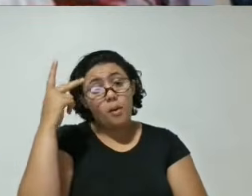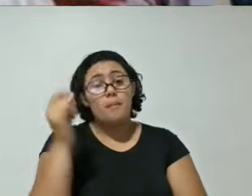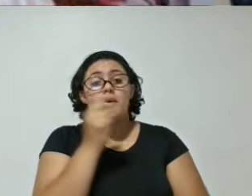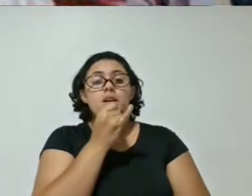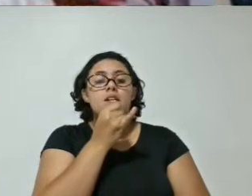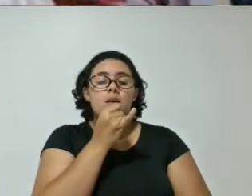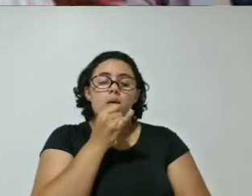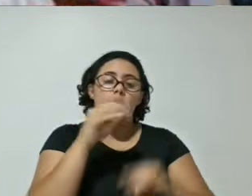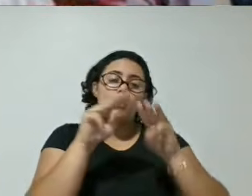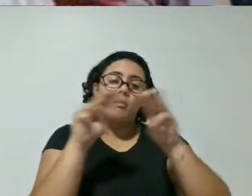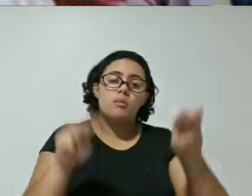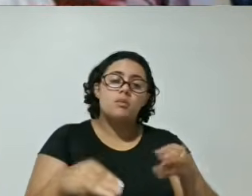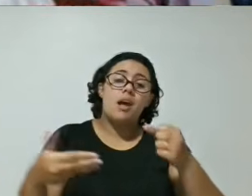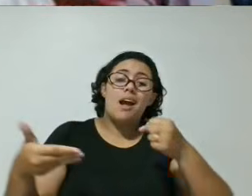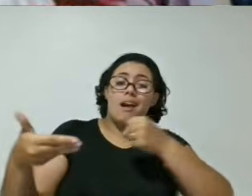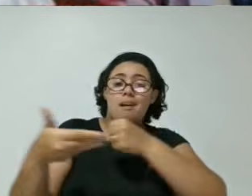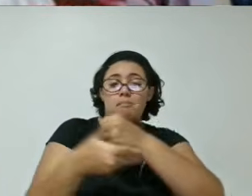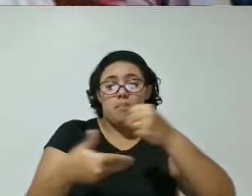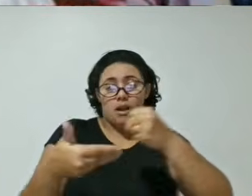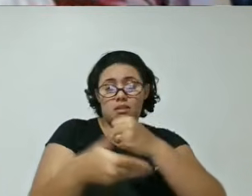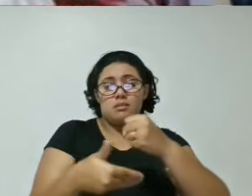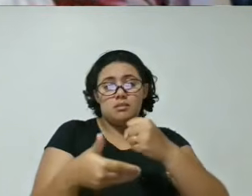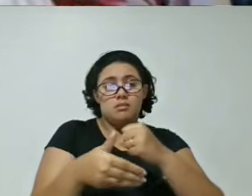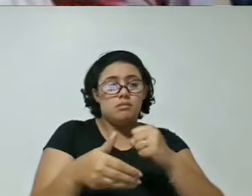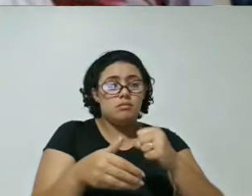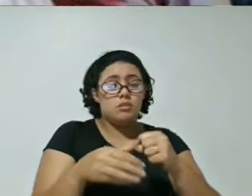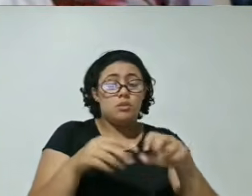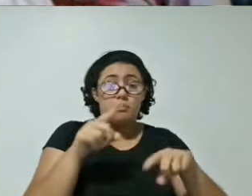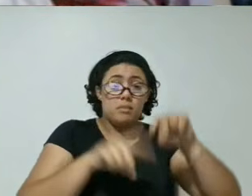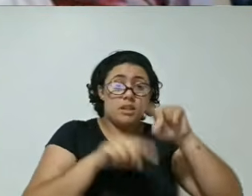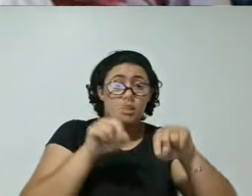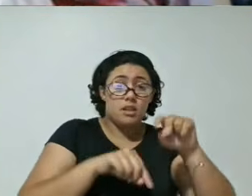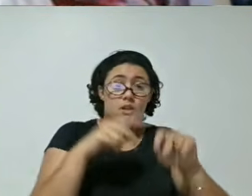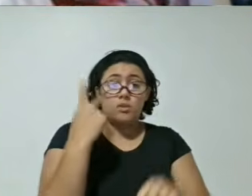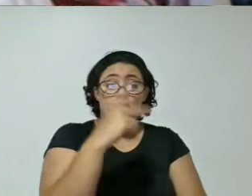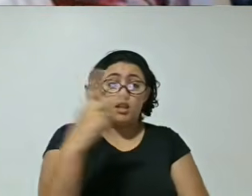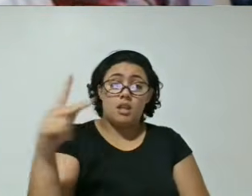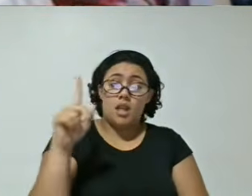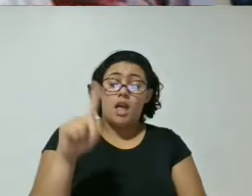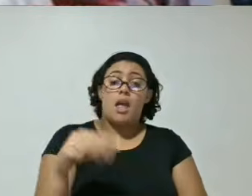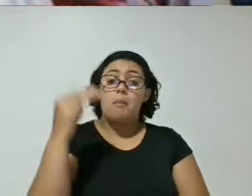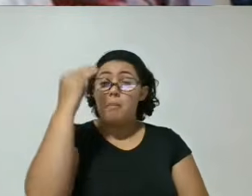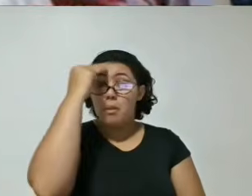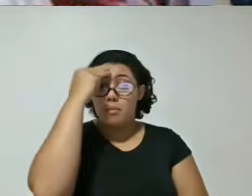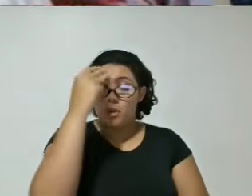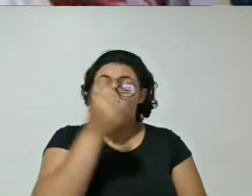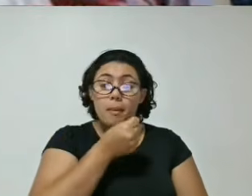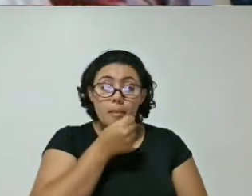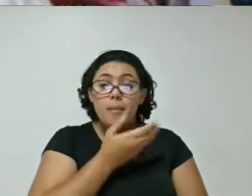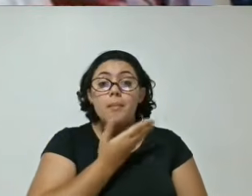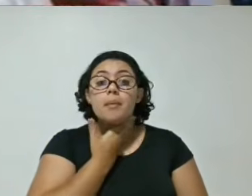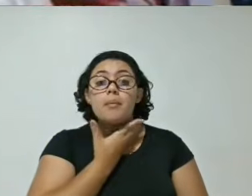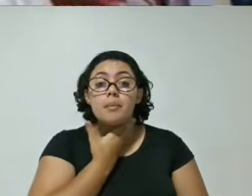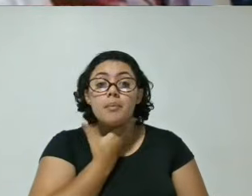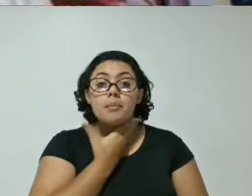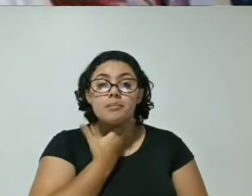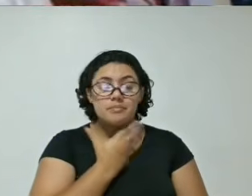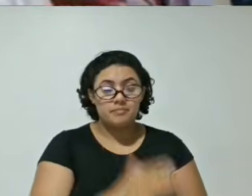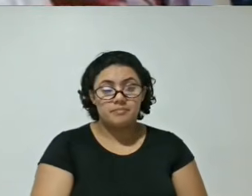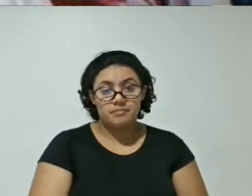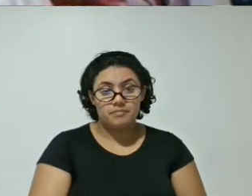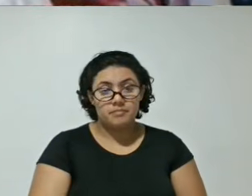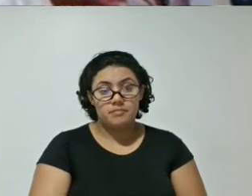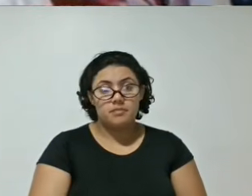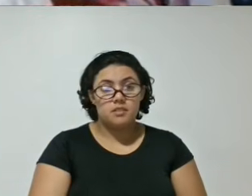que a base do acervo dele é memória oral, e essa era a ideia do Memórias da Vida, era